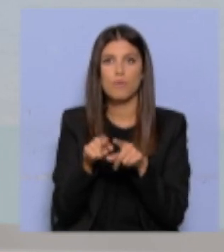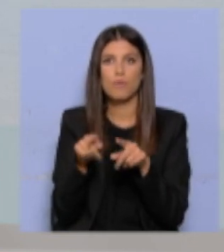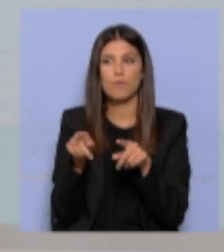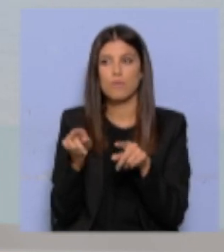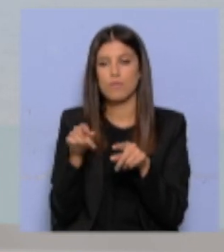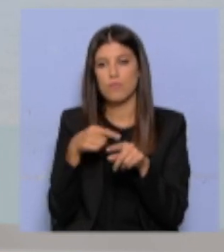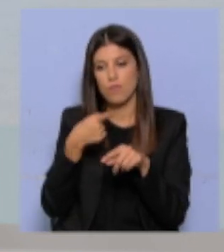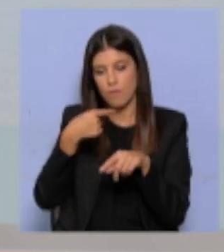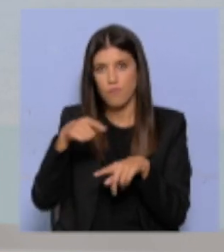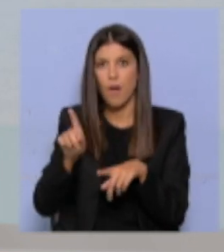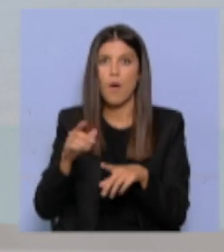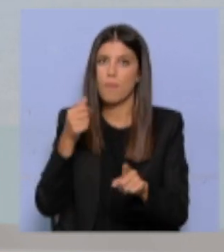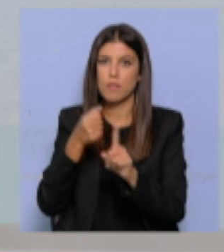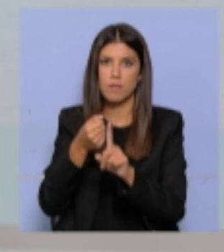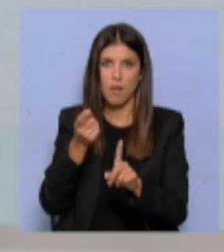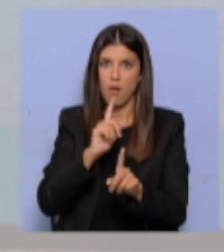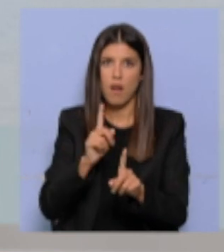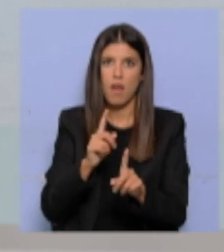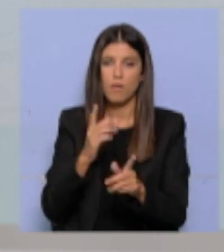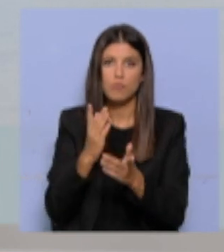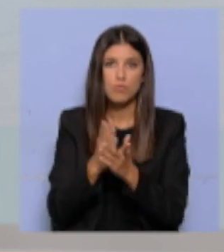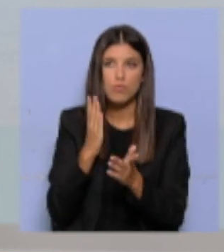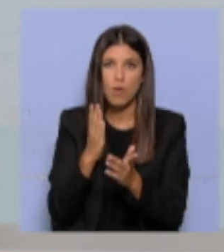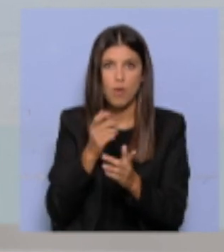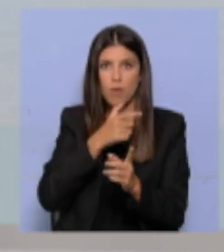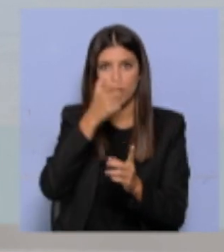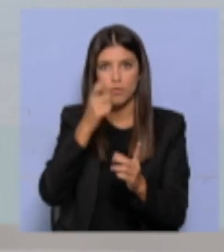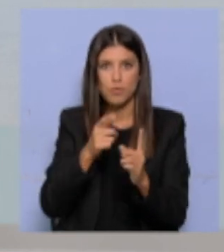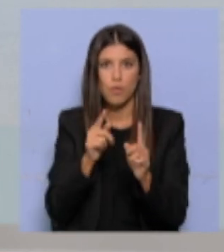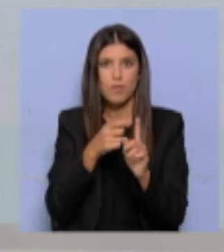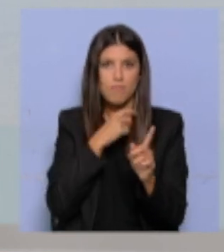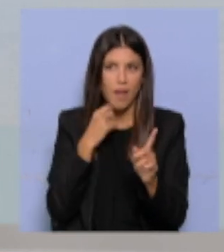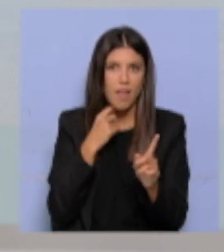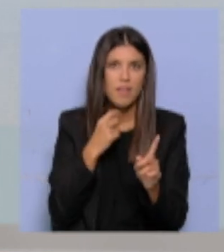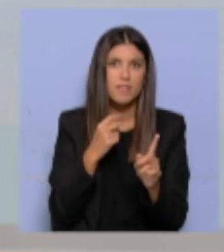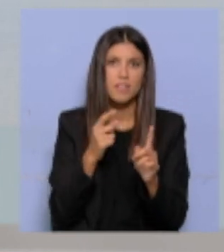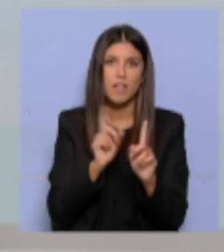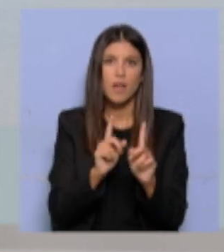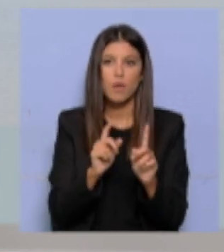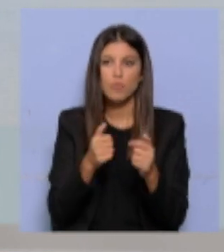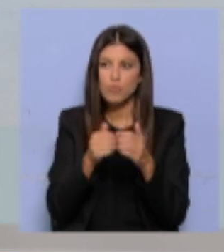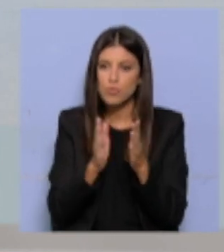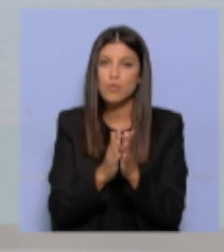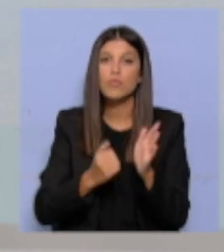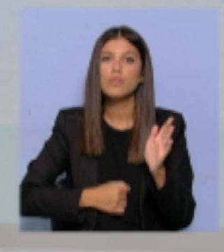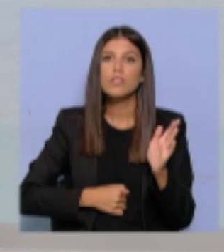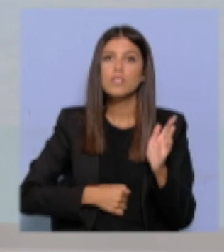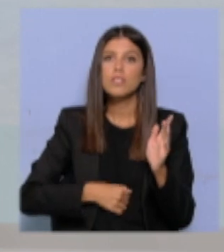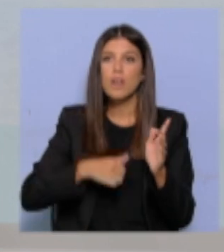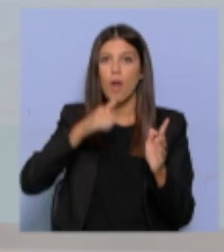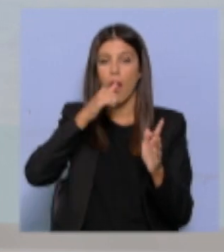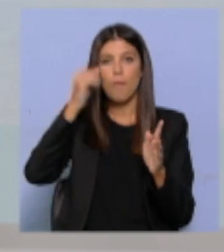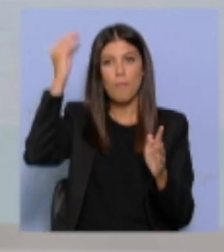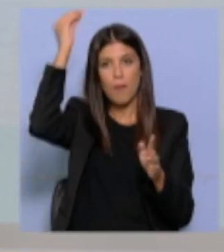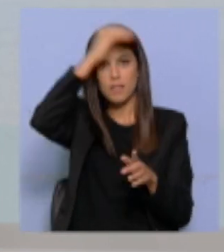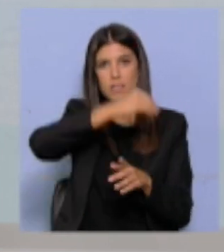partem para as missões. Não são só esses, são todos os cristãos, todos aqueles que foram batizados.